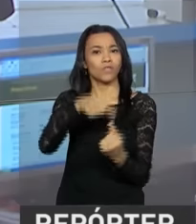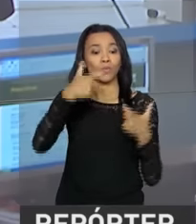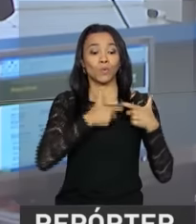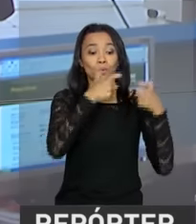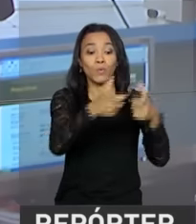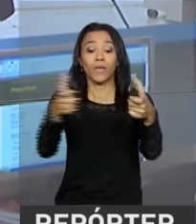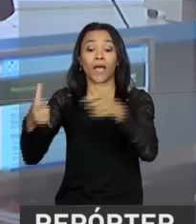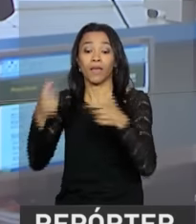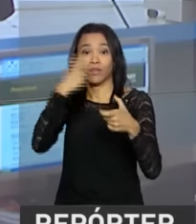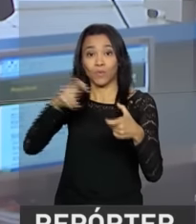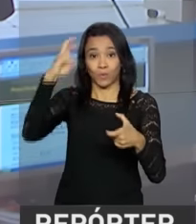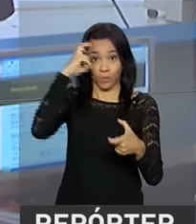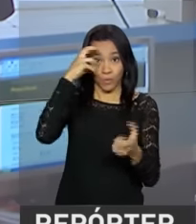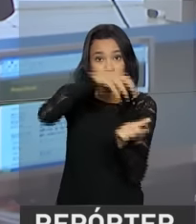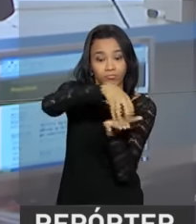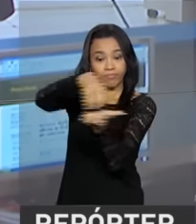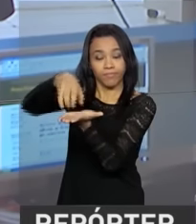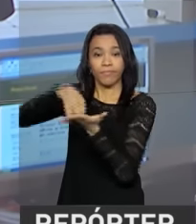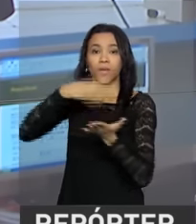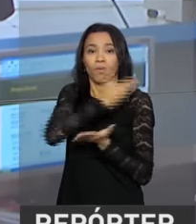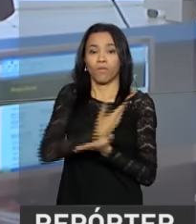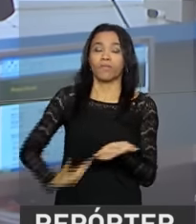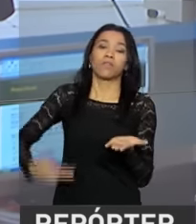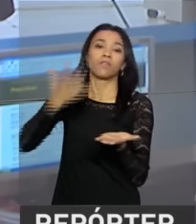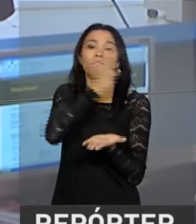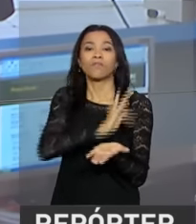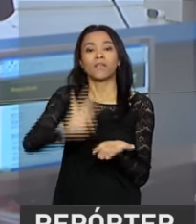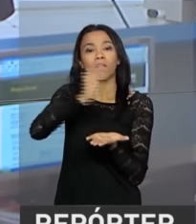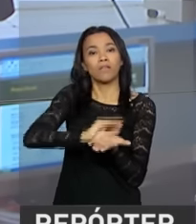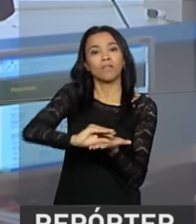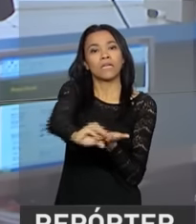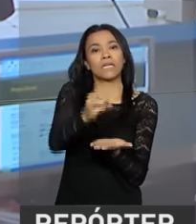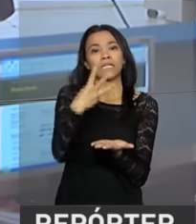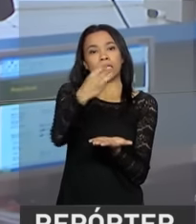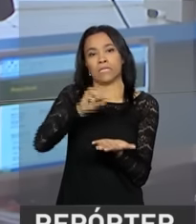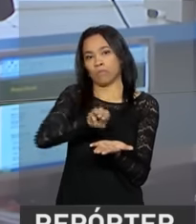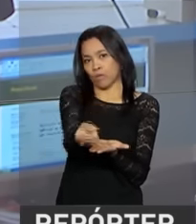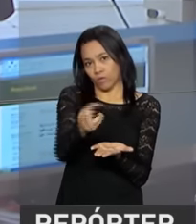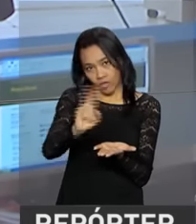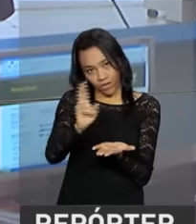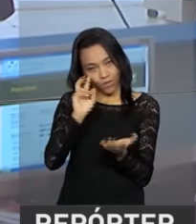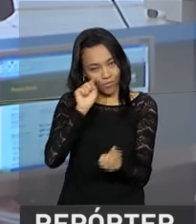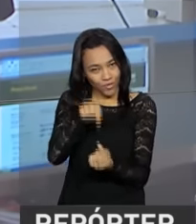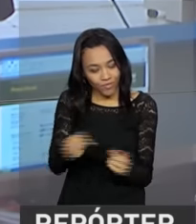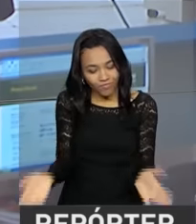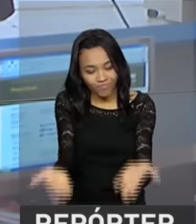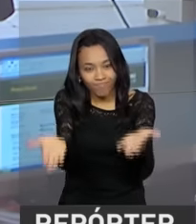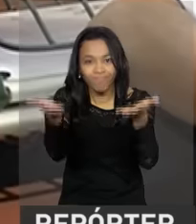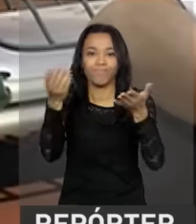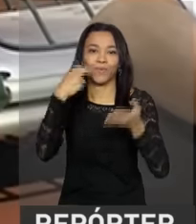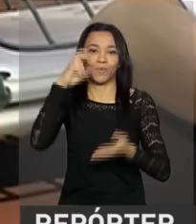Em São Paulo, o governo federal repassou R$ 3 milhões para incentivar a cultura local.